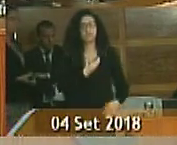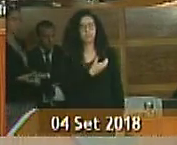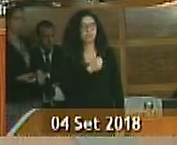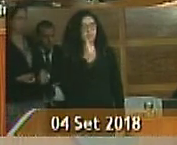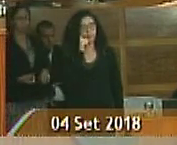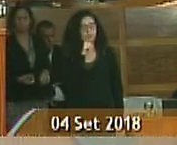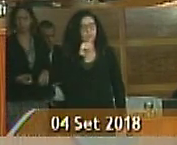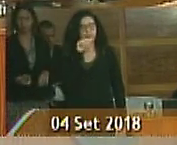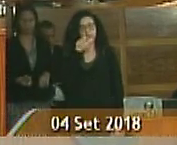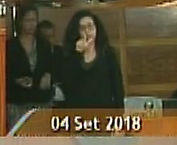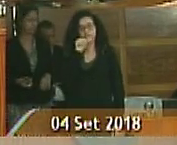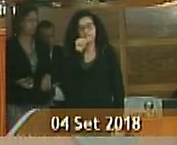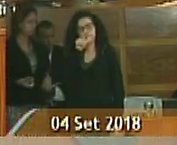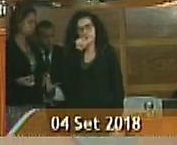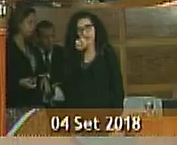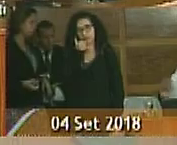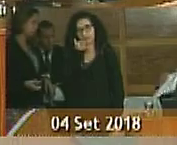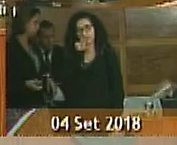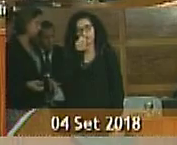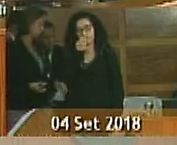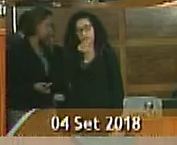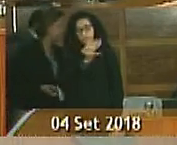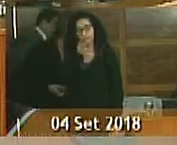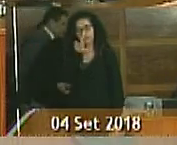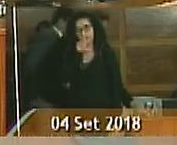Trovão à senhora Aline Rosa da Silva.